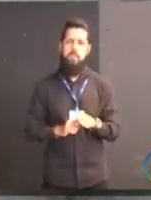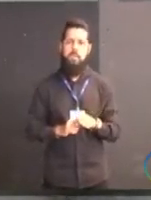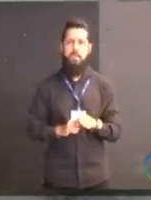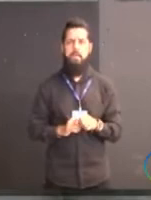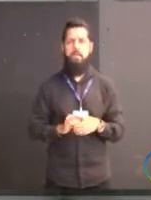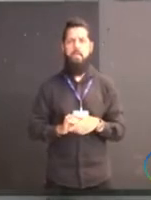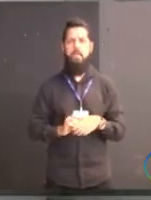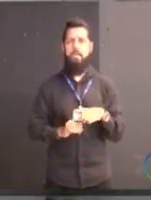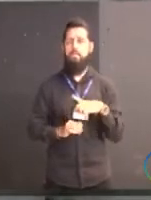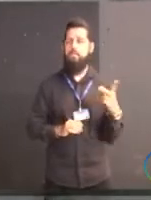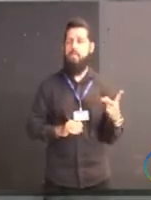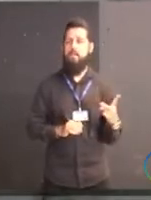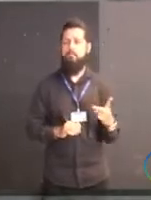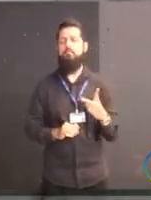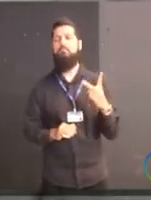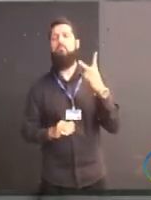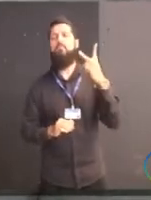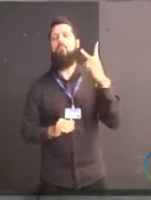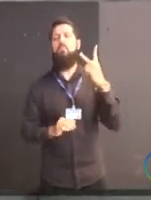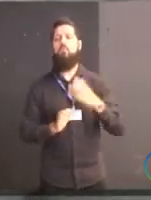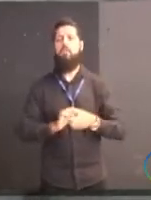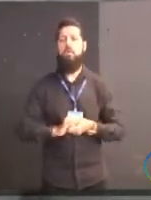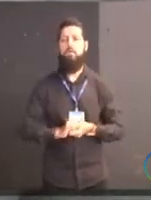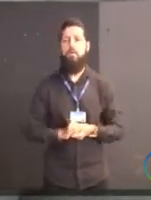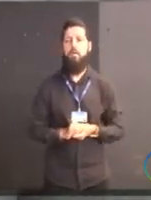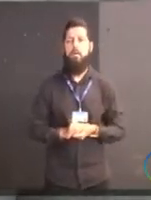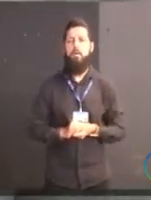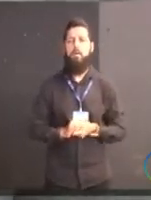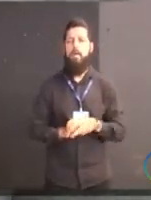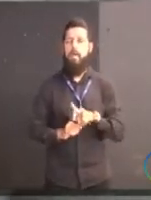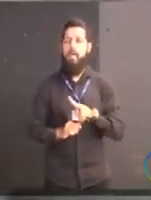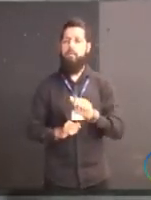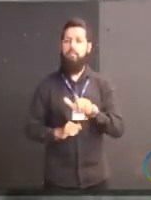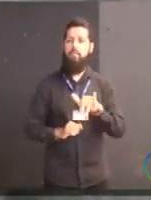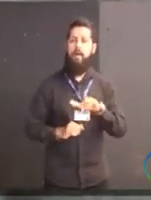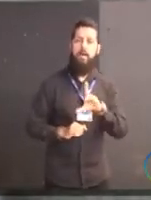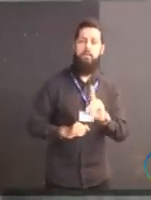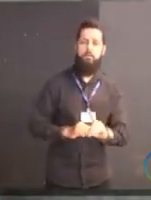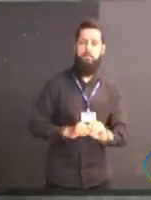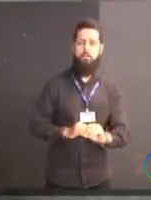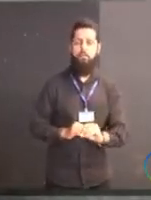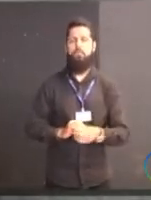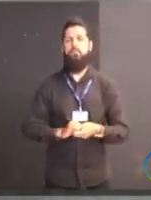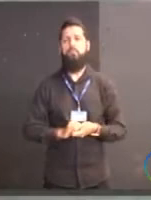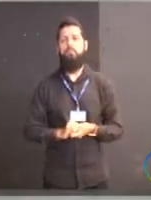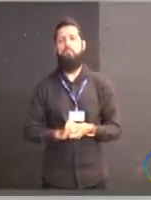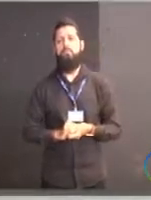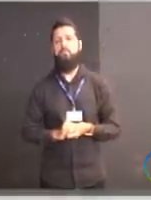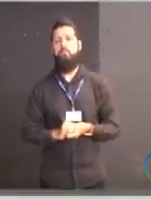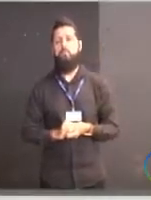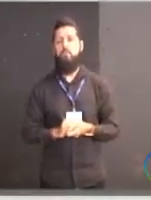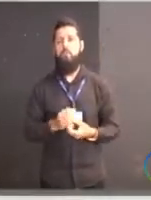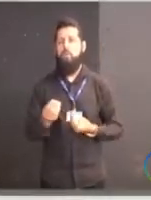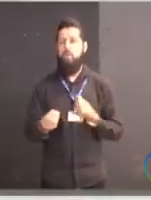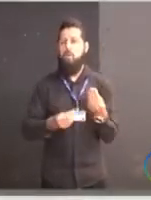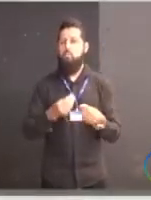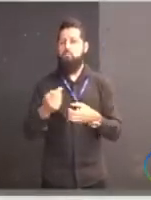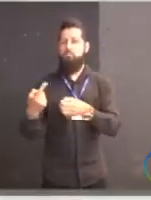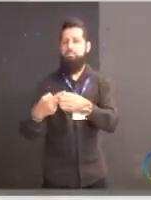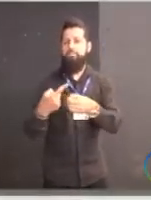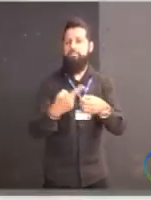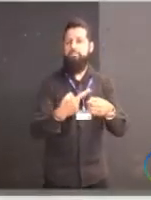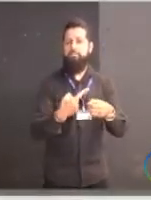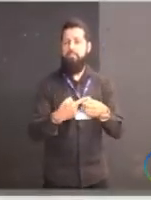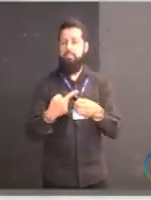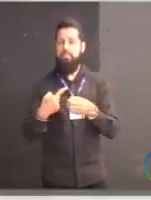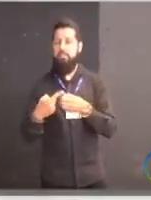devemos lembrar um fato curioso, é que na proclamação da República, Quando as cidades brasileiras, em grande